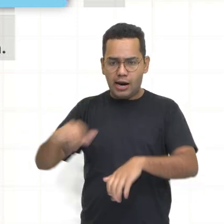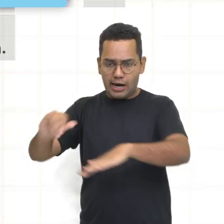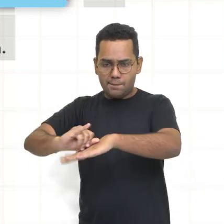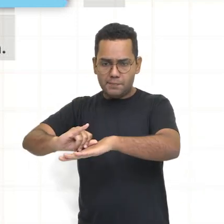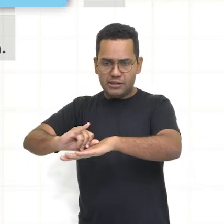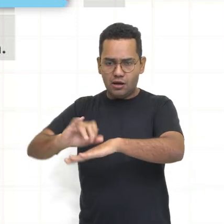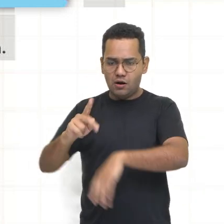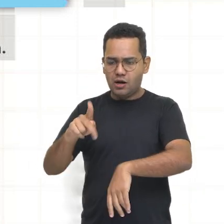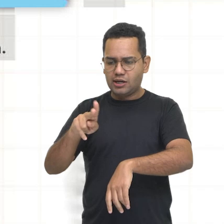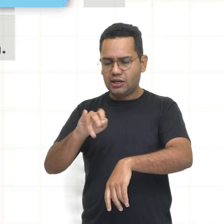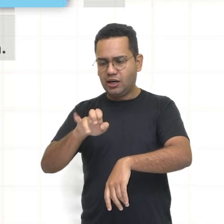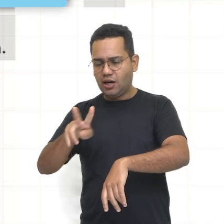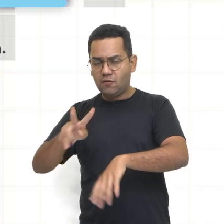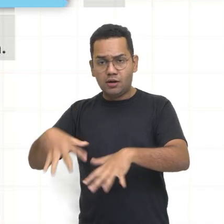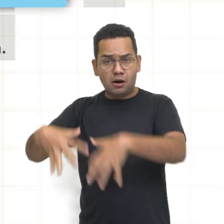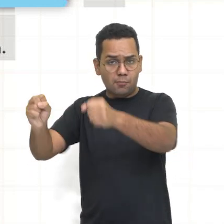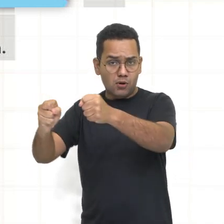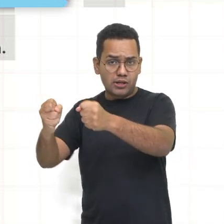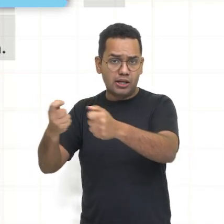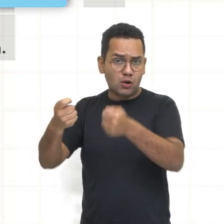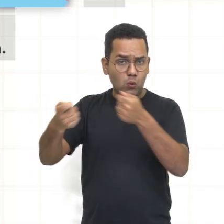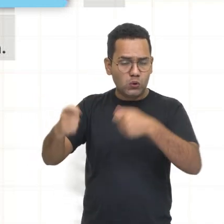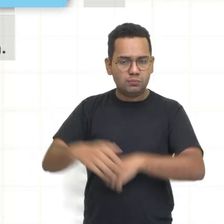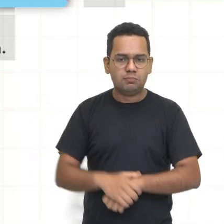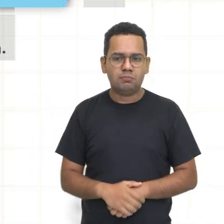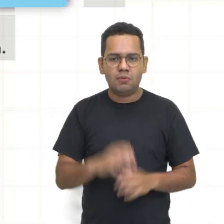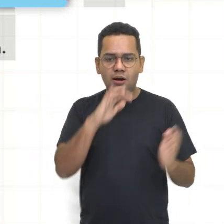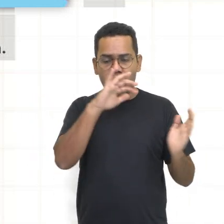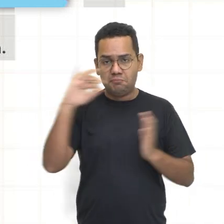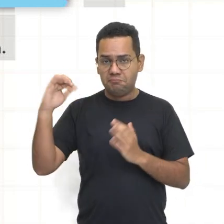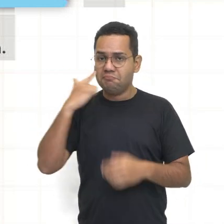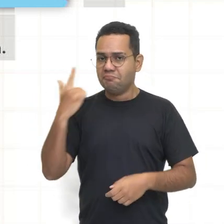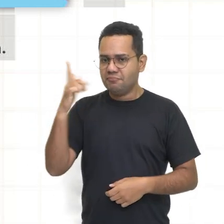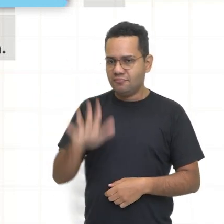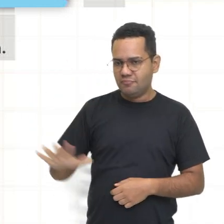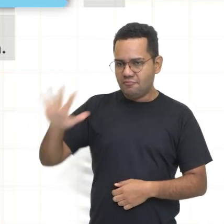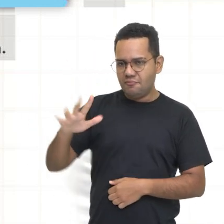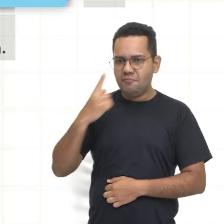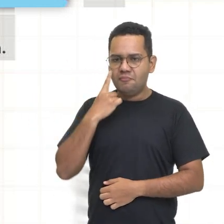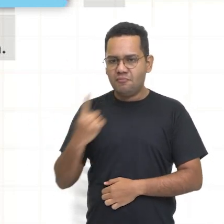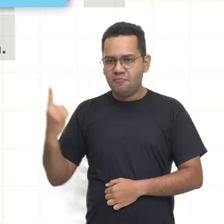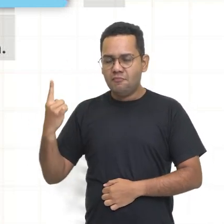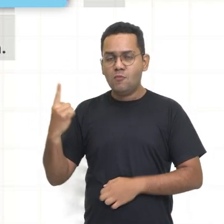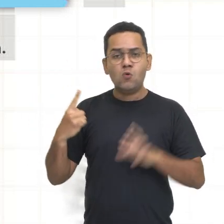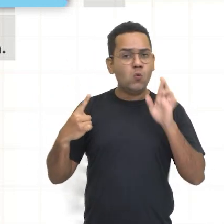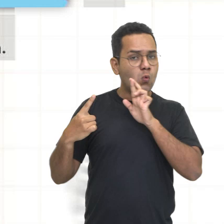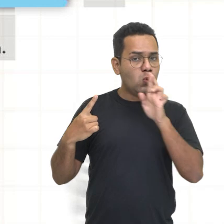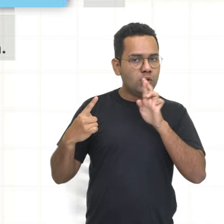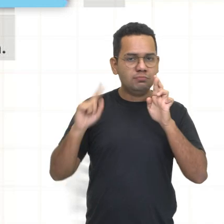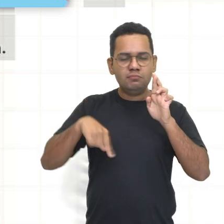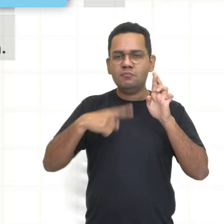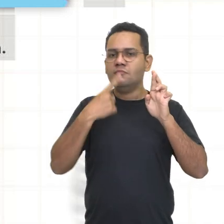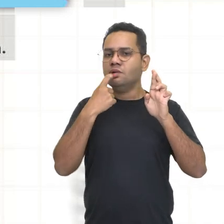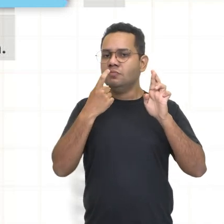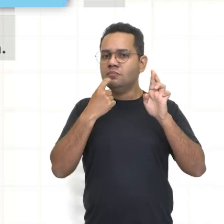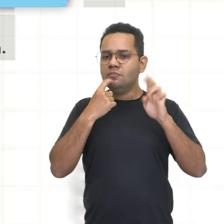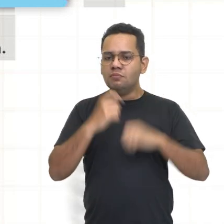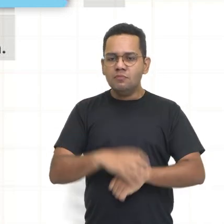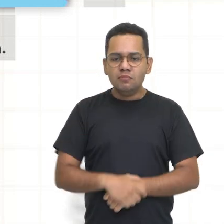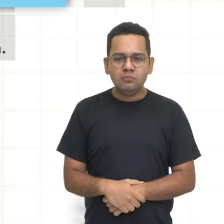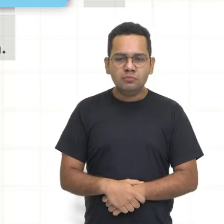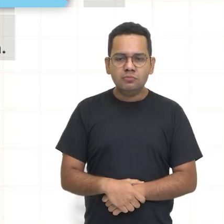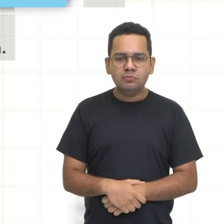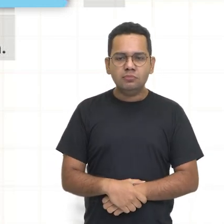capital Kiev. Então, no mapa, vocês podem observar aqui, as tropas russas são essas setinhas vermelhas que vocês estão vendo